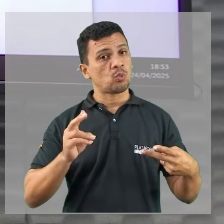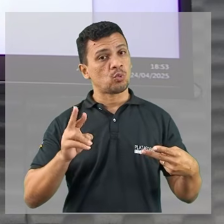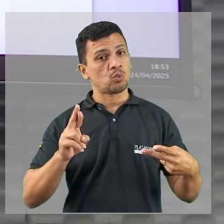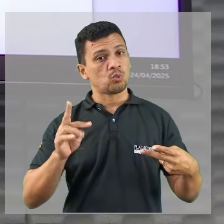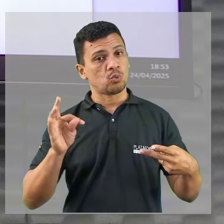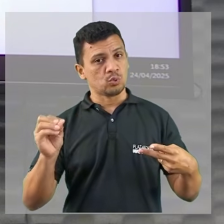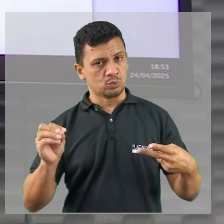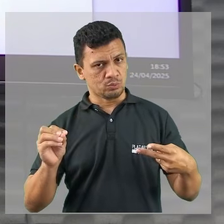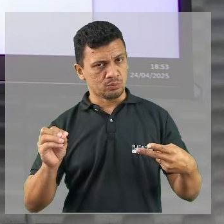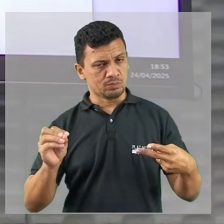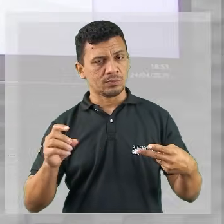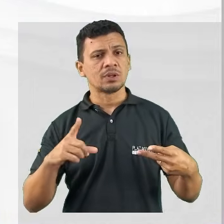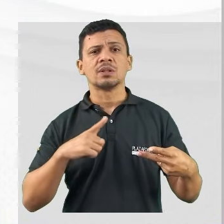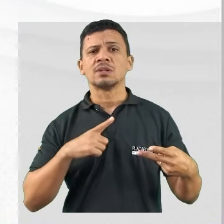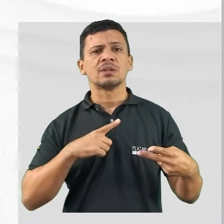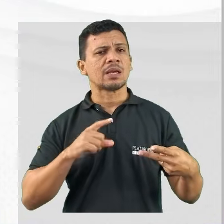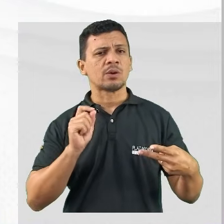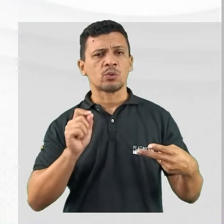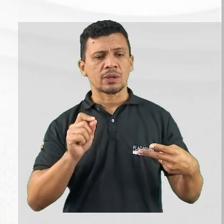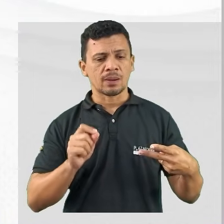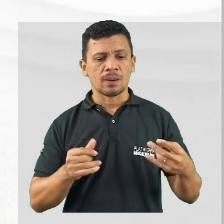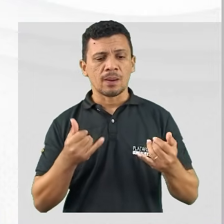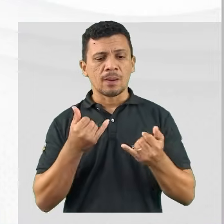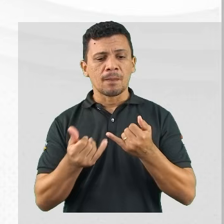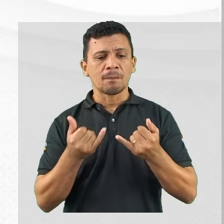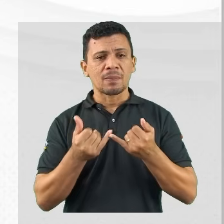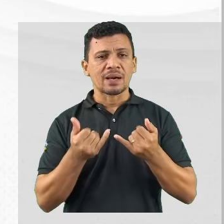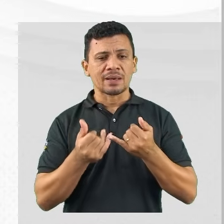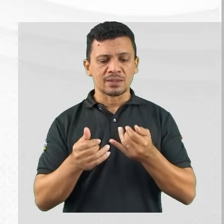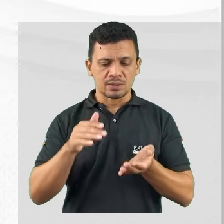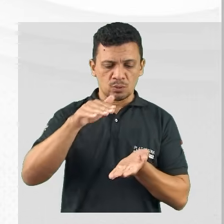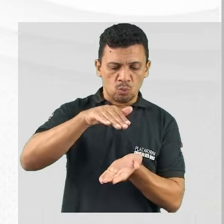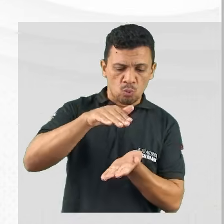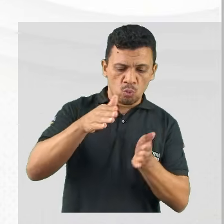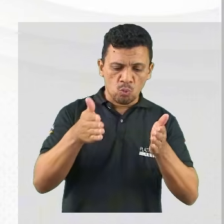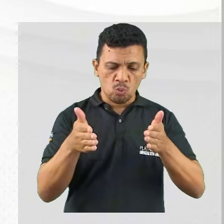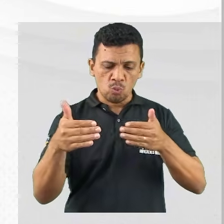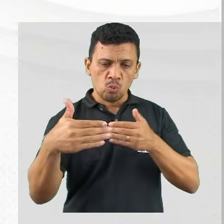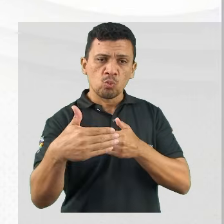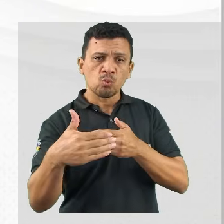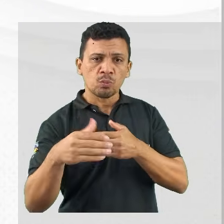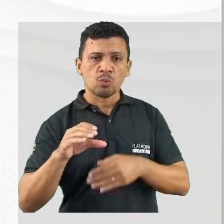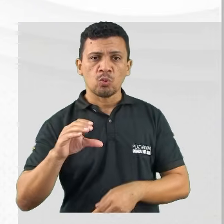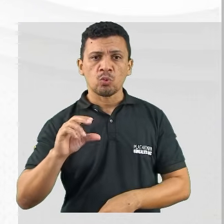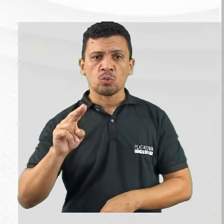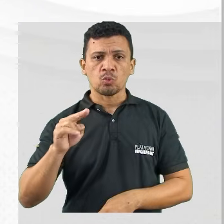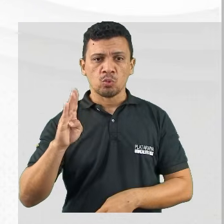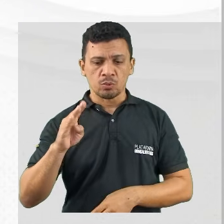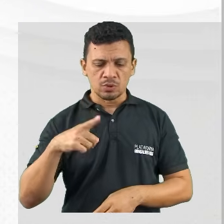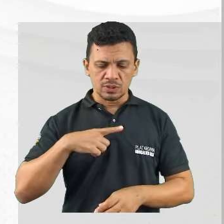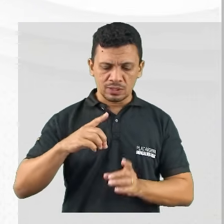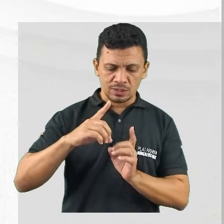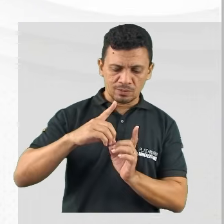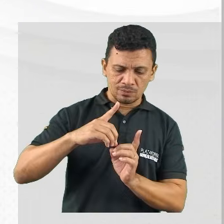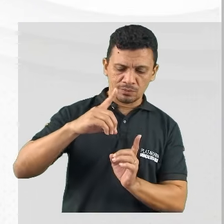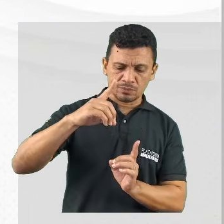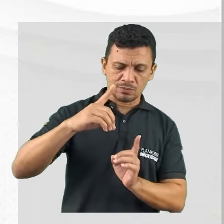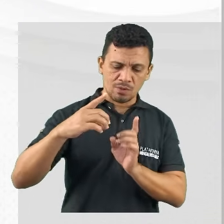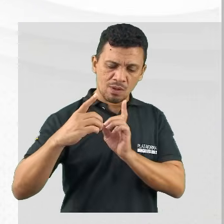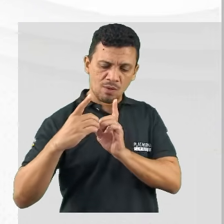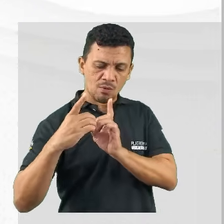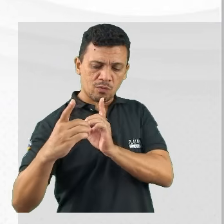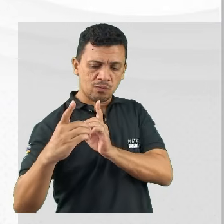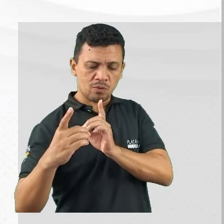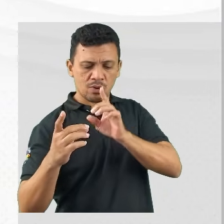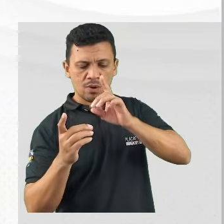curtos, eles vão ter um formato parecido com um cubo. Eles vão ter comprimento, largura e